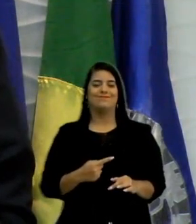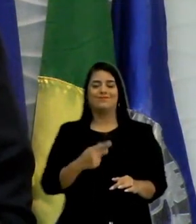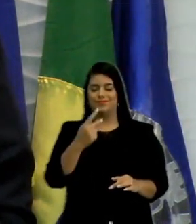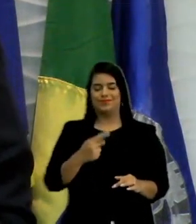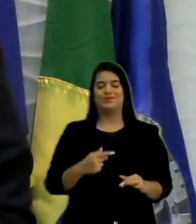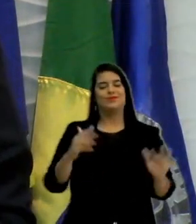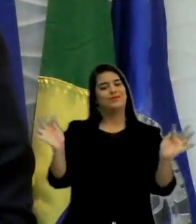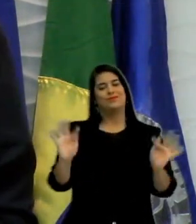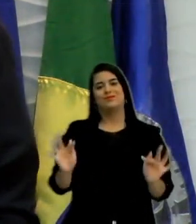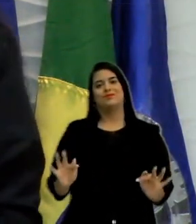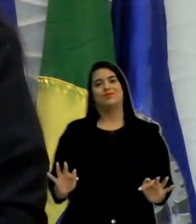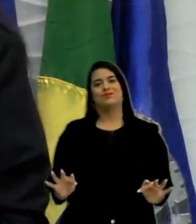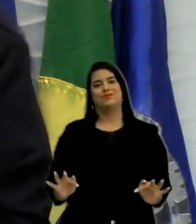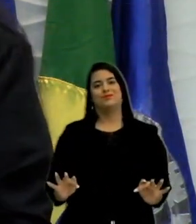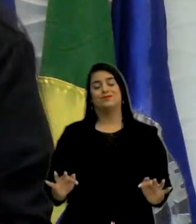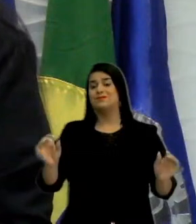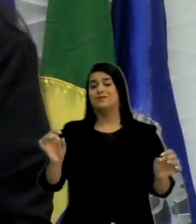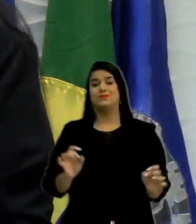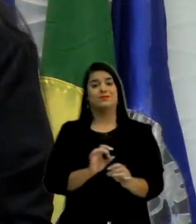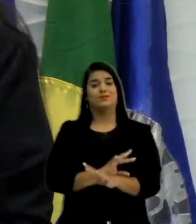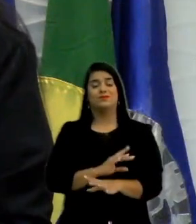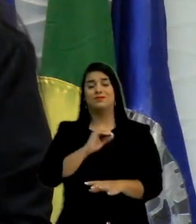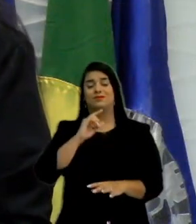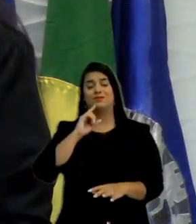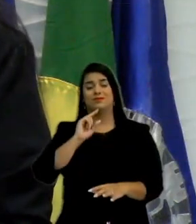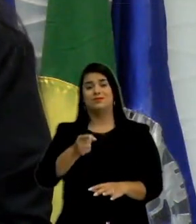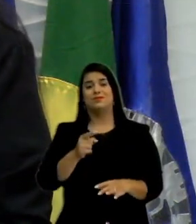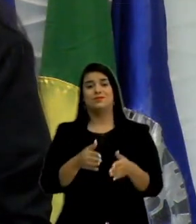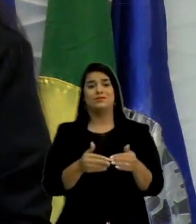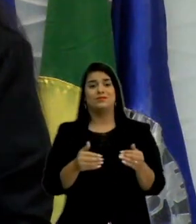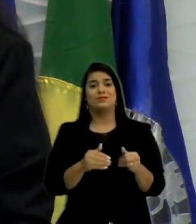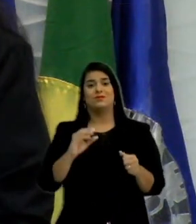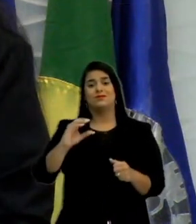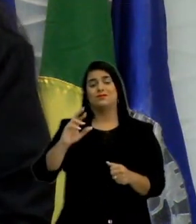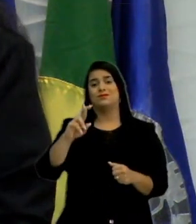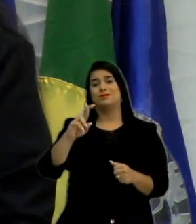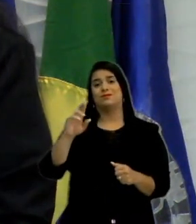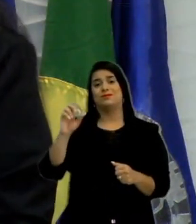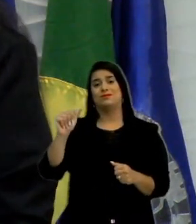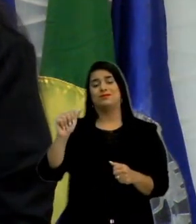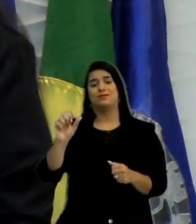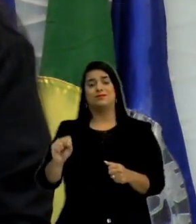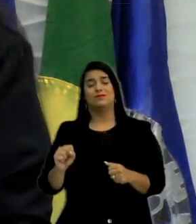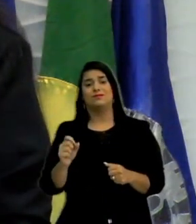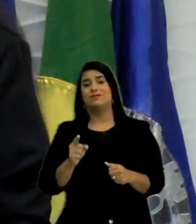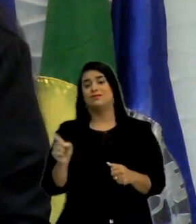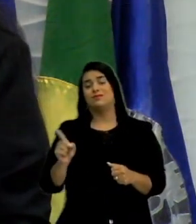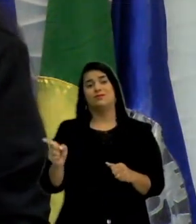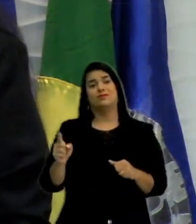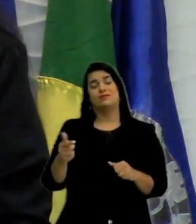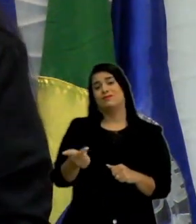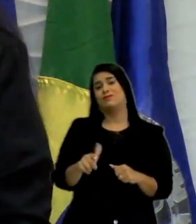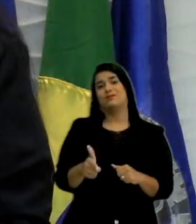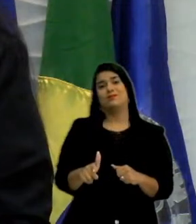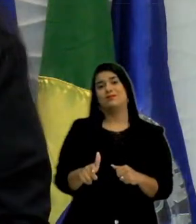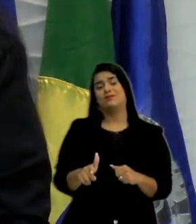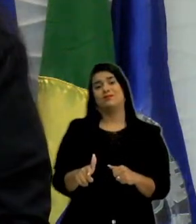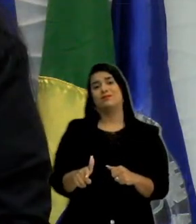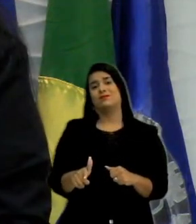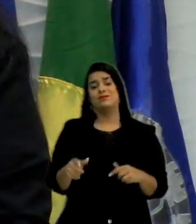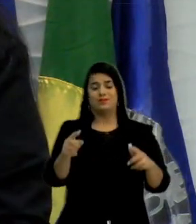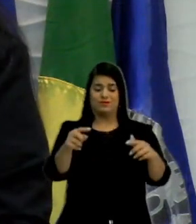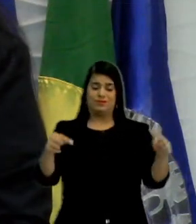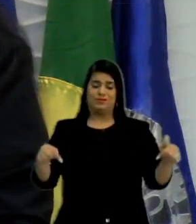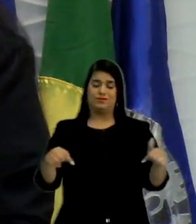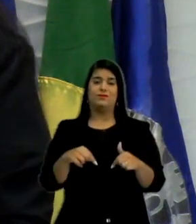feliz sou eu. Eu acabei de botar uma indicação aqui pedindo um CRAS para a Rua Nova, que lá não tem CRAS, lá é alugado o ponto do